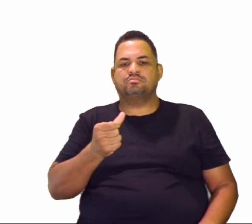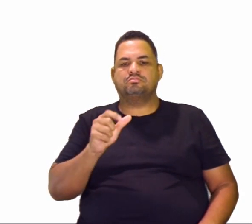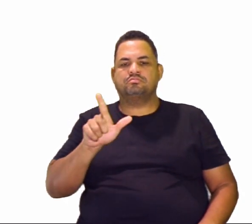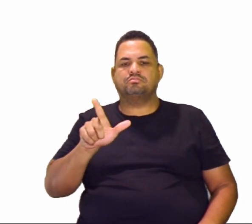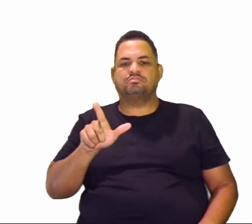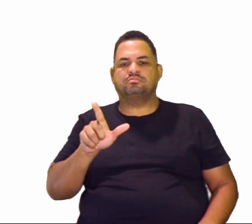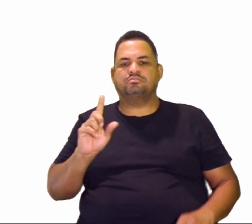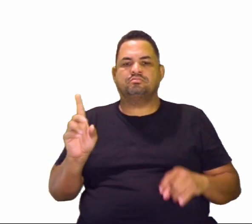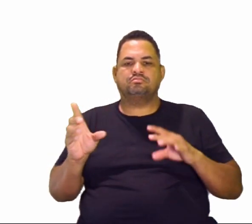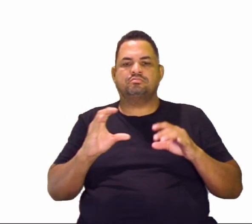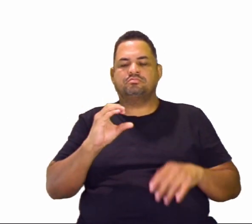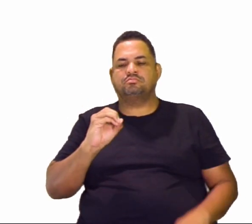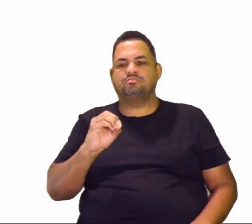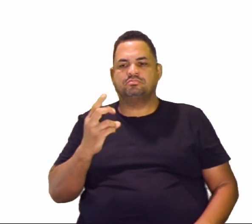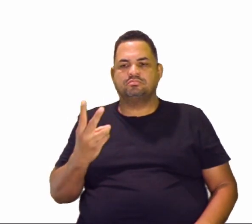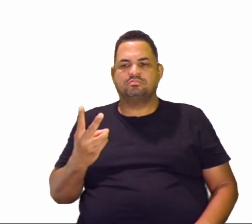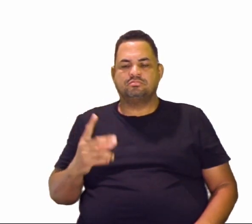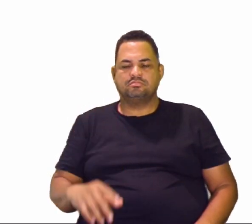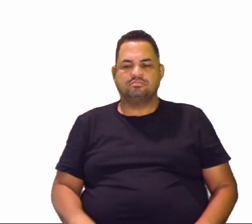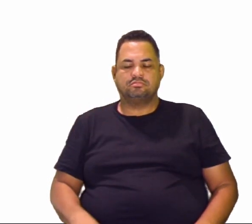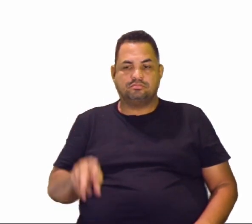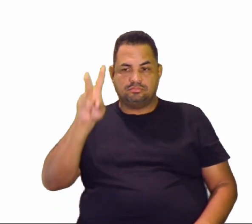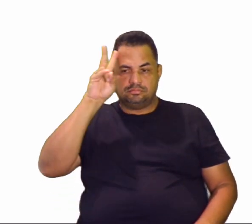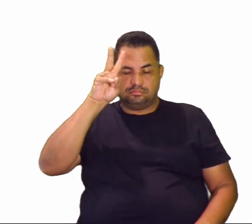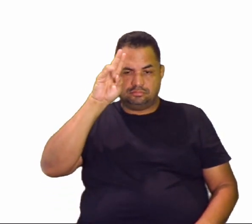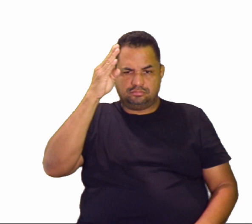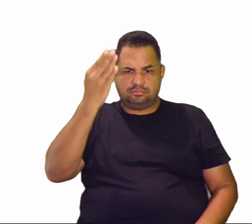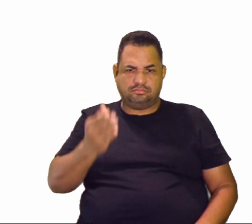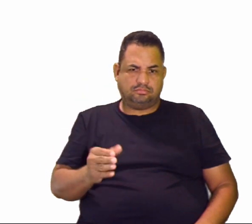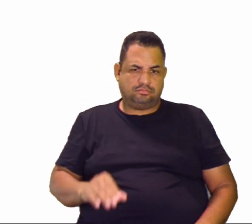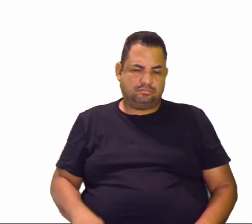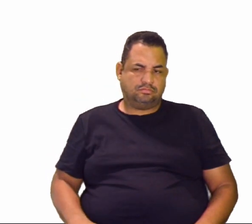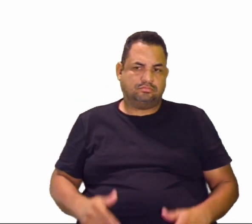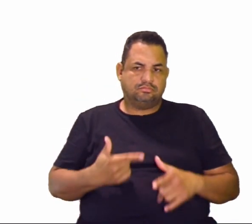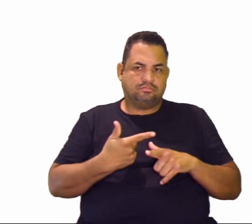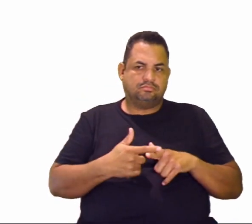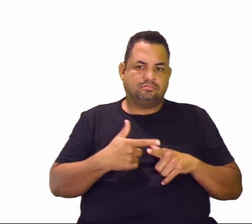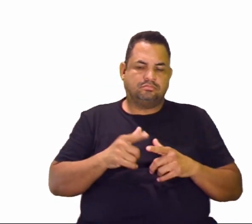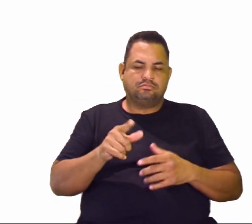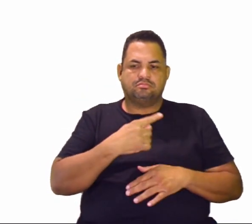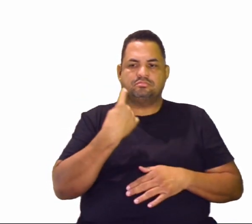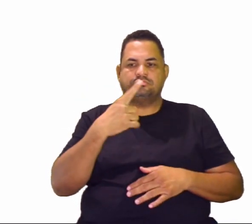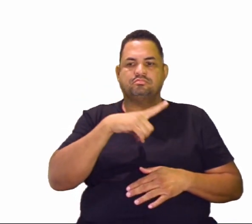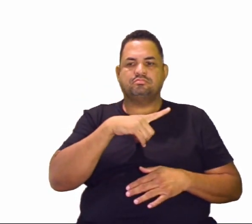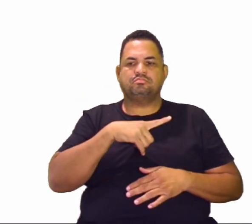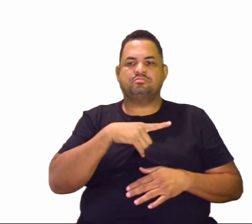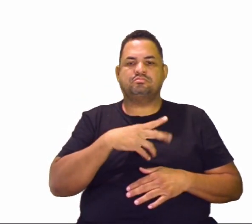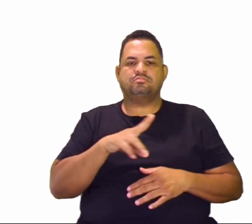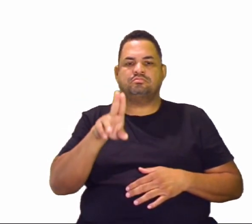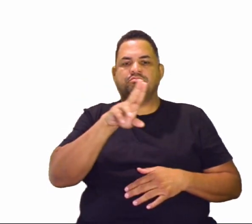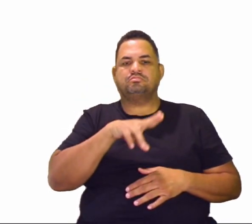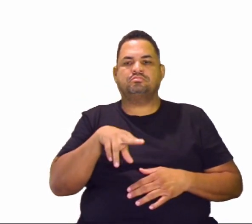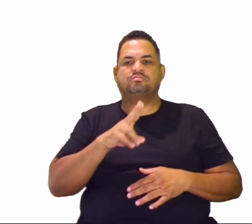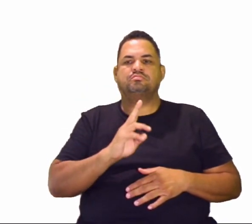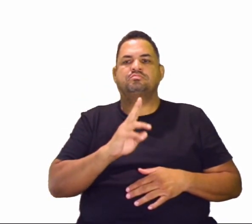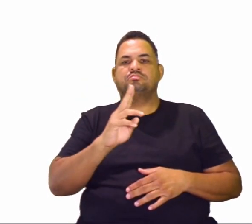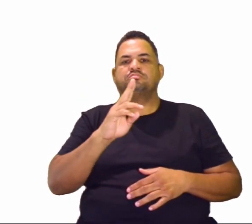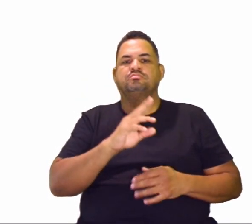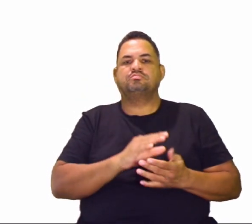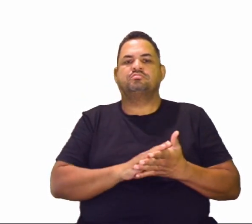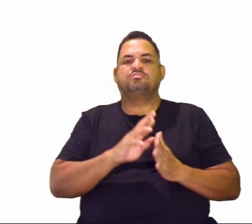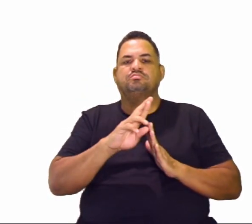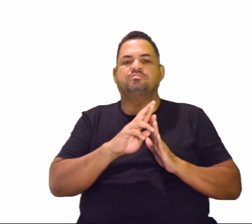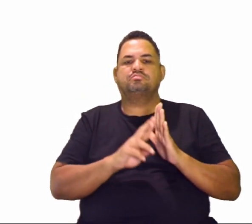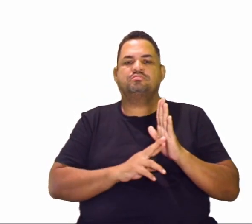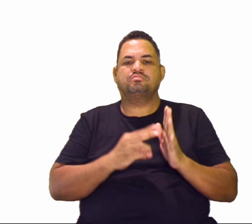33,6 litros de O2. Lembrando que esses problemas nós teremos que utilizar sempre a regra